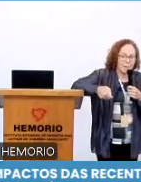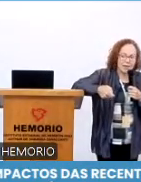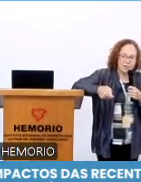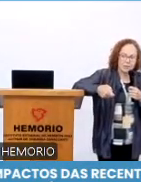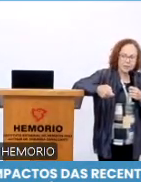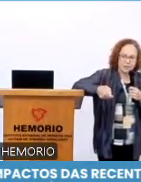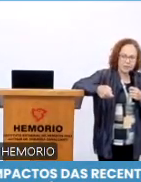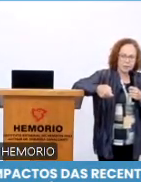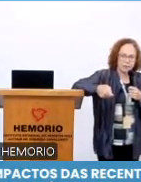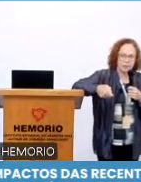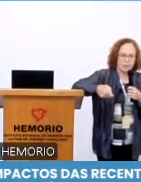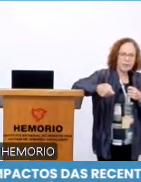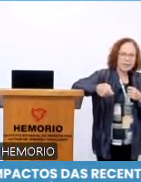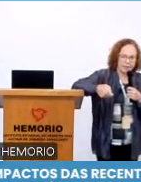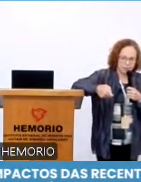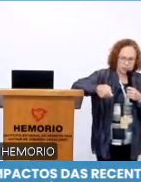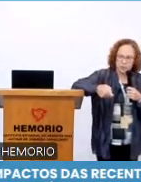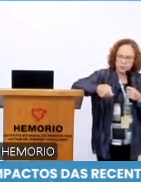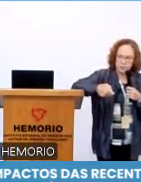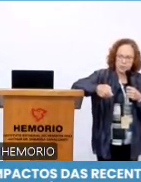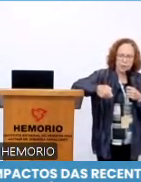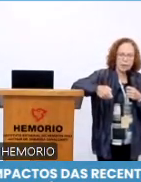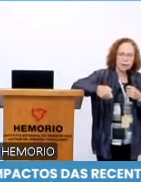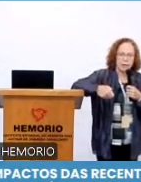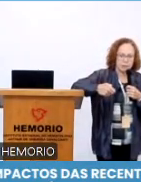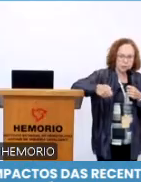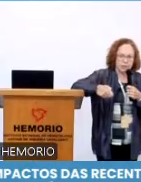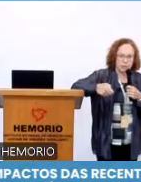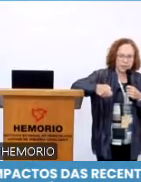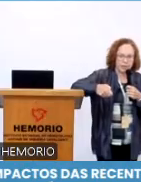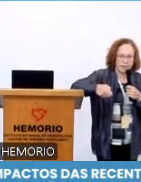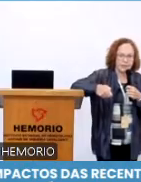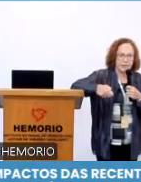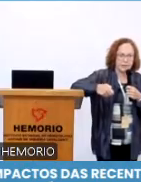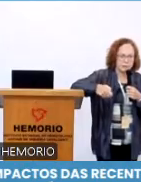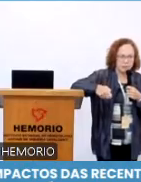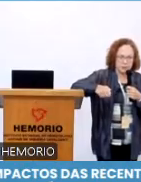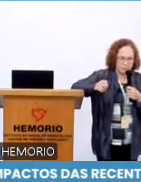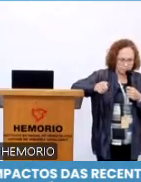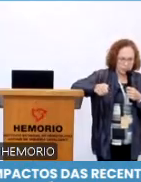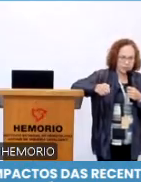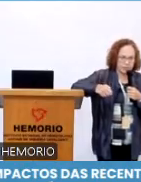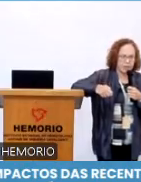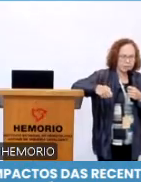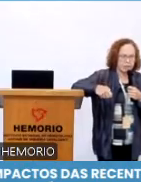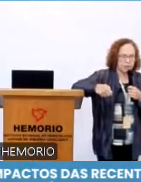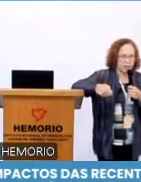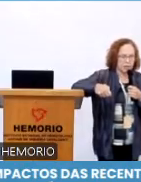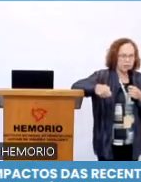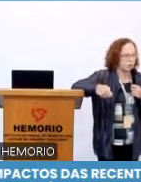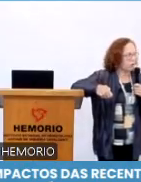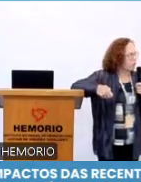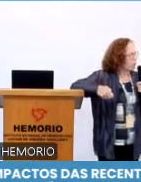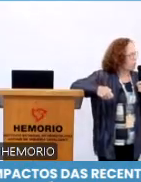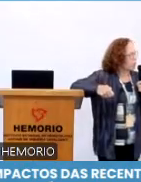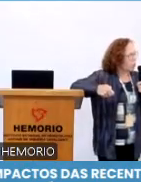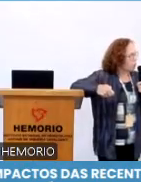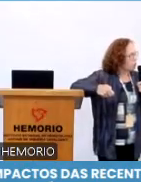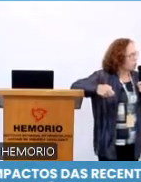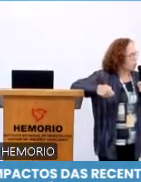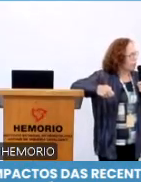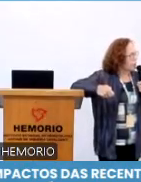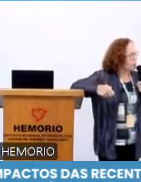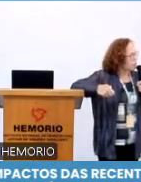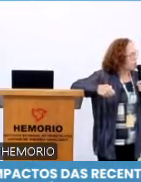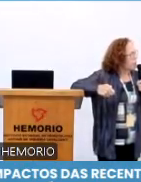não há mais parecer pendente, ok? São essas pendências se descrevem de outra forma em um